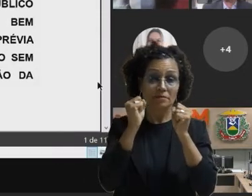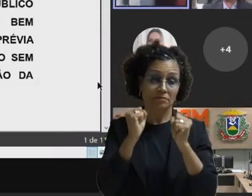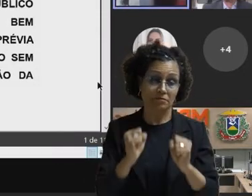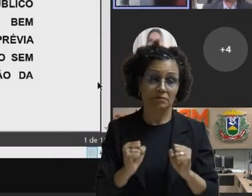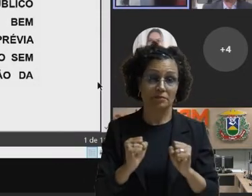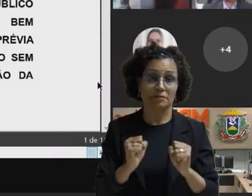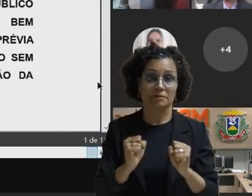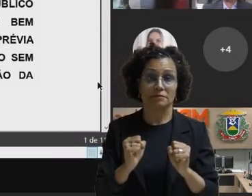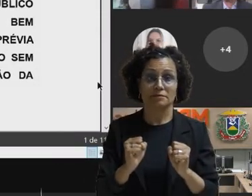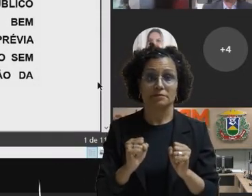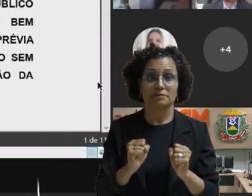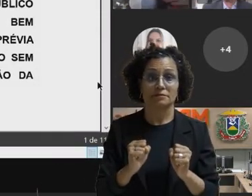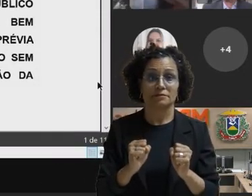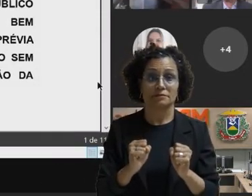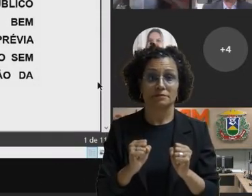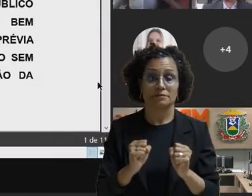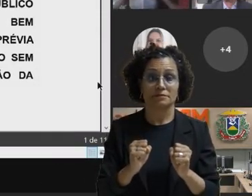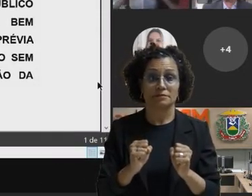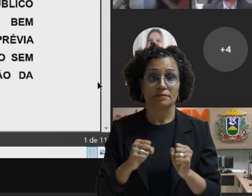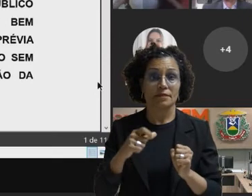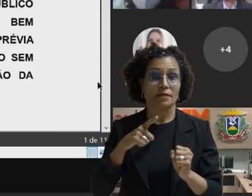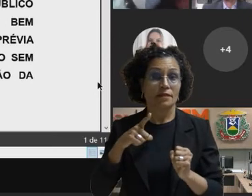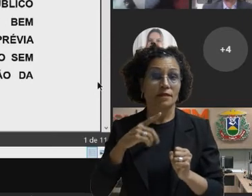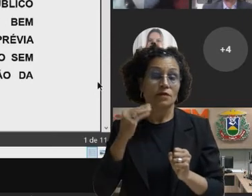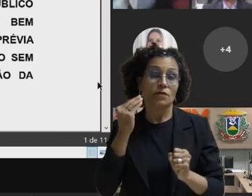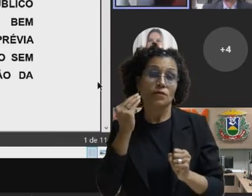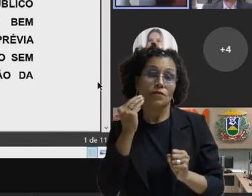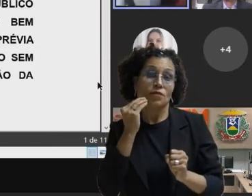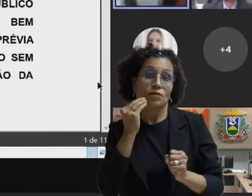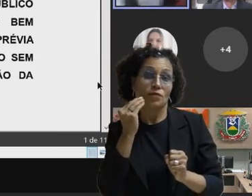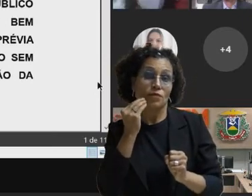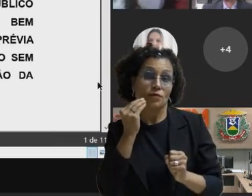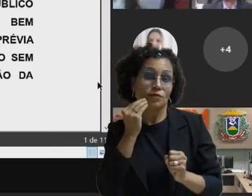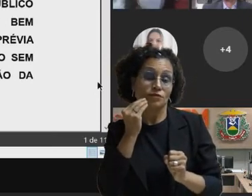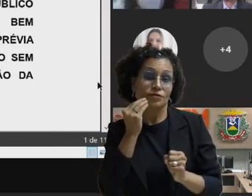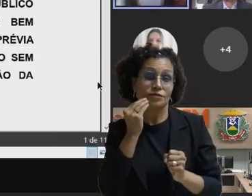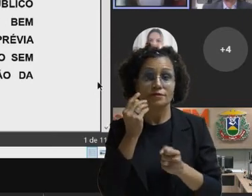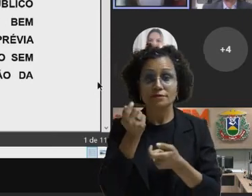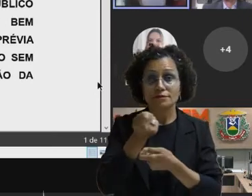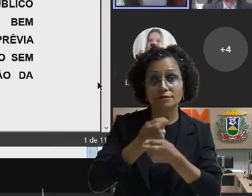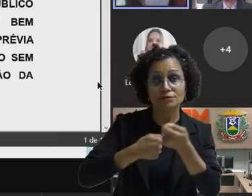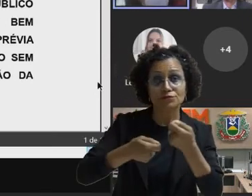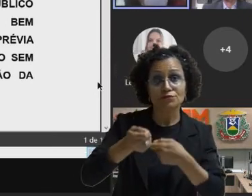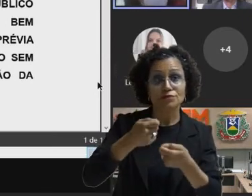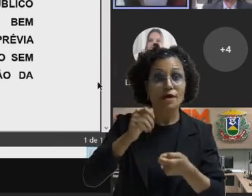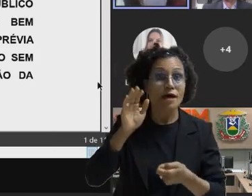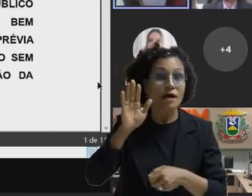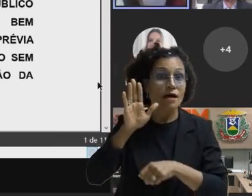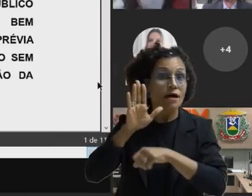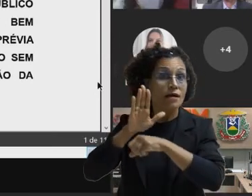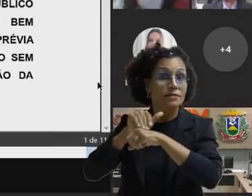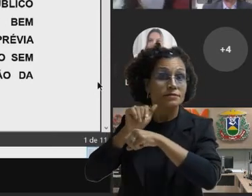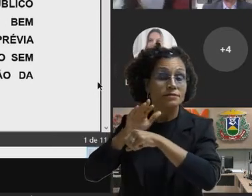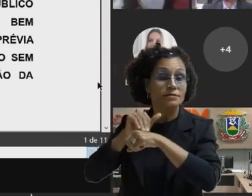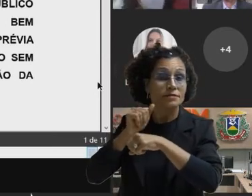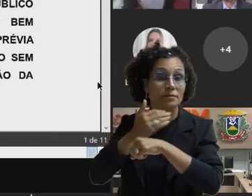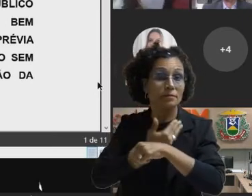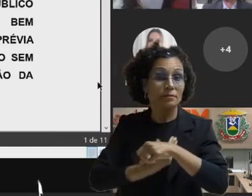O camarada vê uma chance, uma oportunidade de negócio e chama o poder público para ajudá-lo,